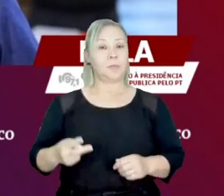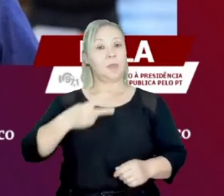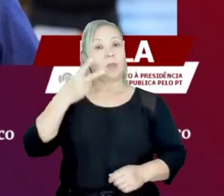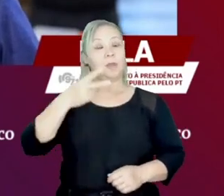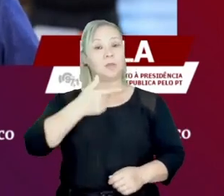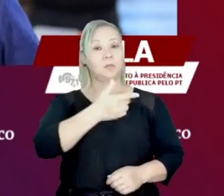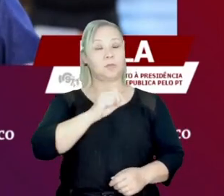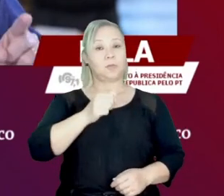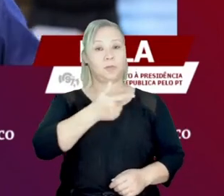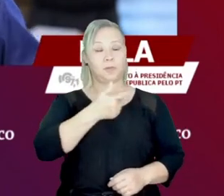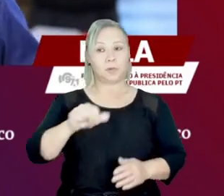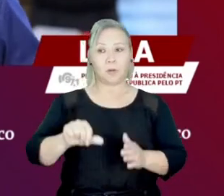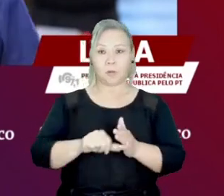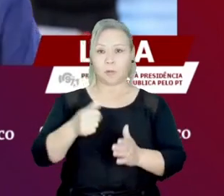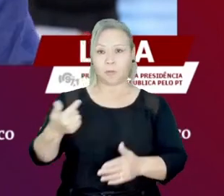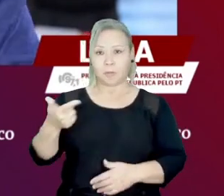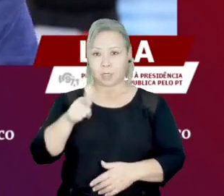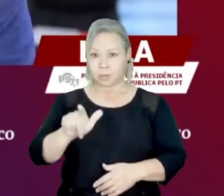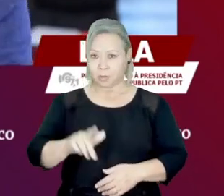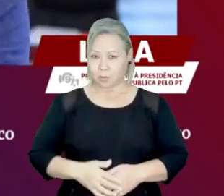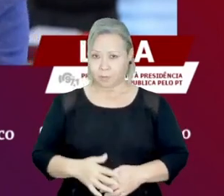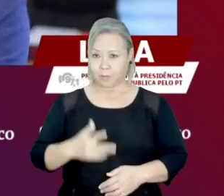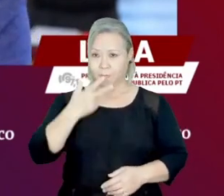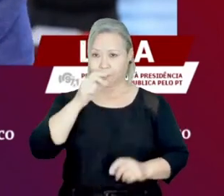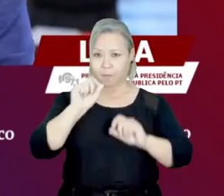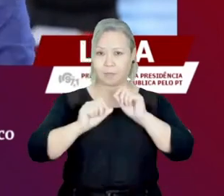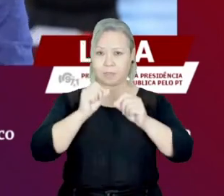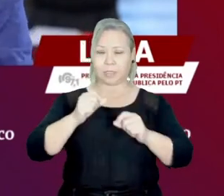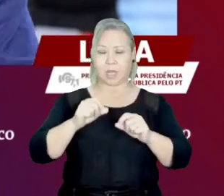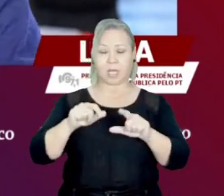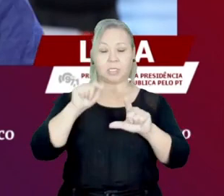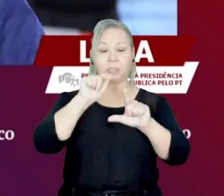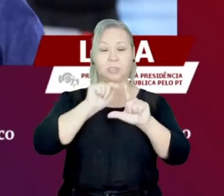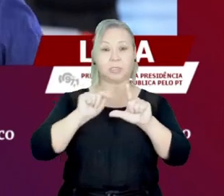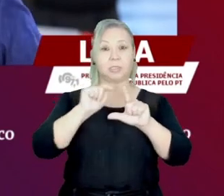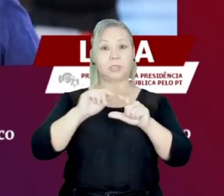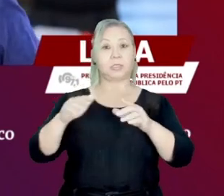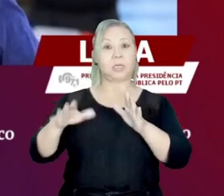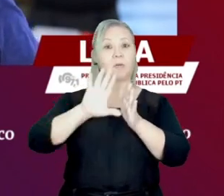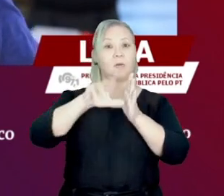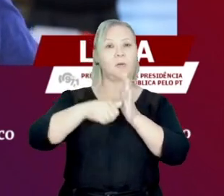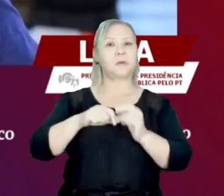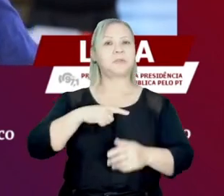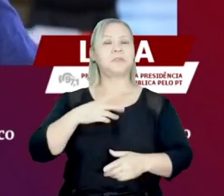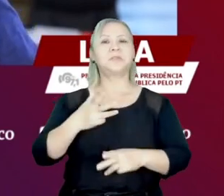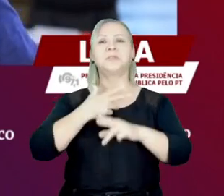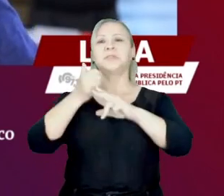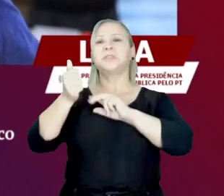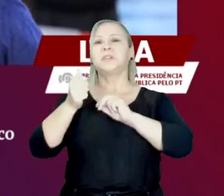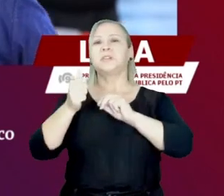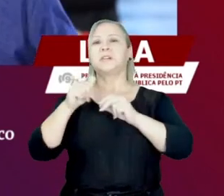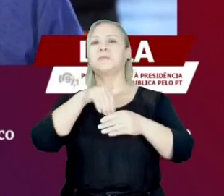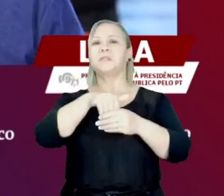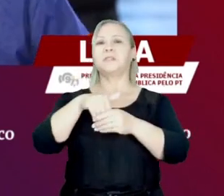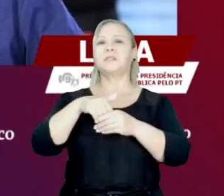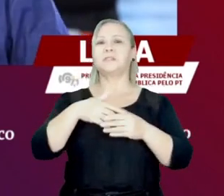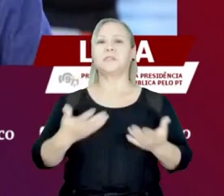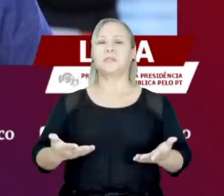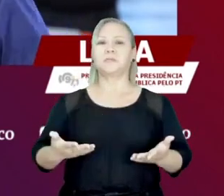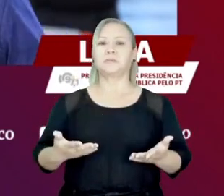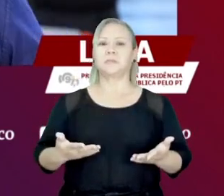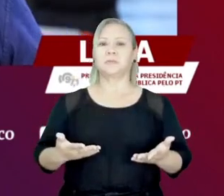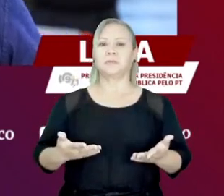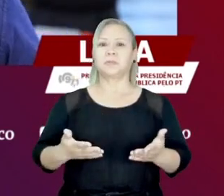céu, o roubo que teve foi a quantidade de mentiras, de fake news que ele fez durante o processo eleitoral. Foi a instabilidade